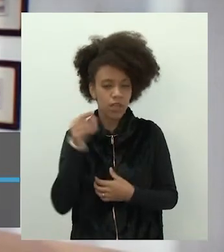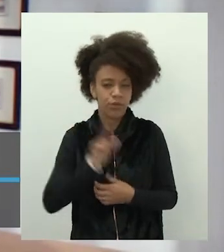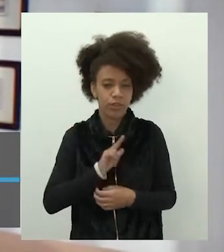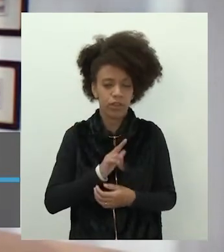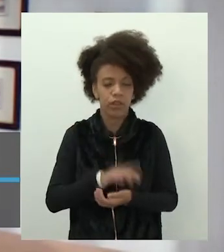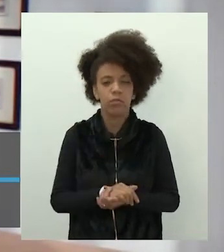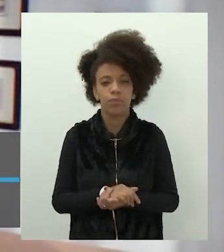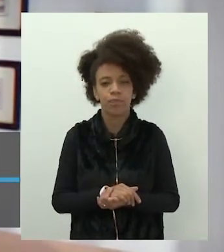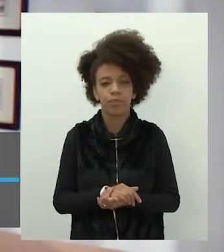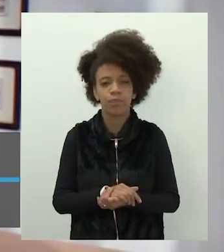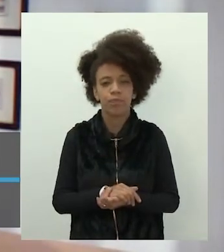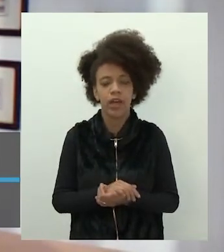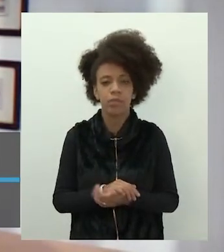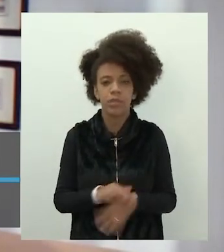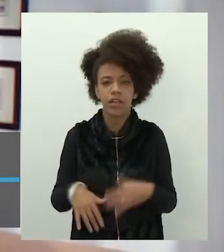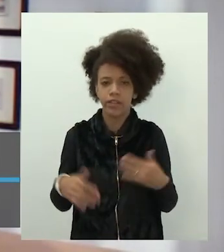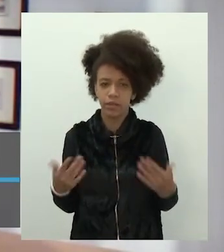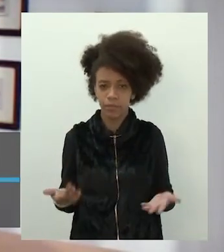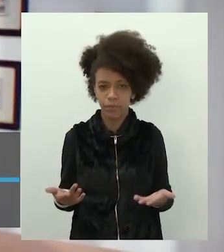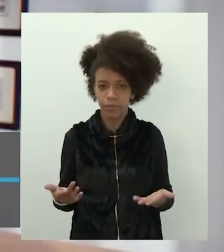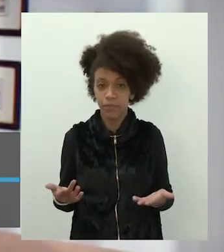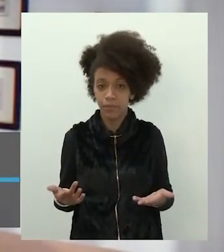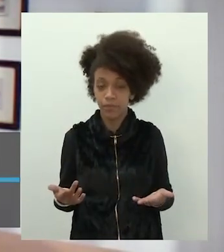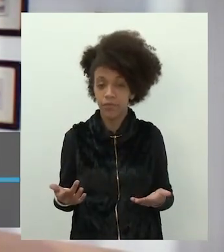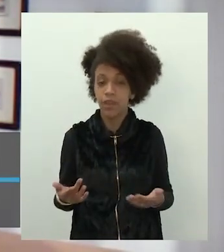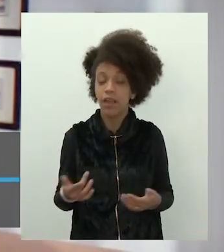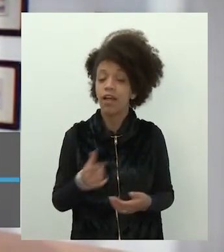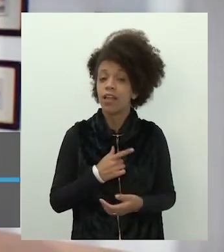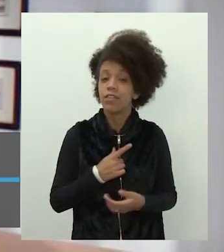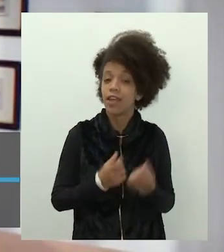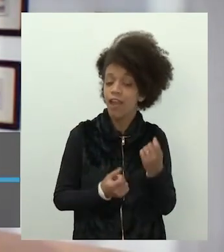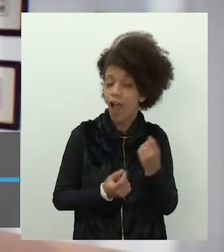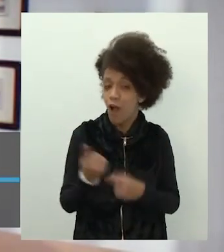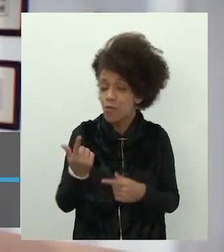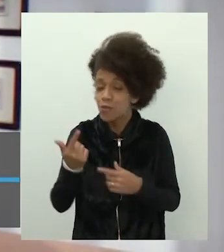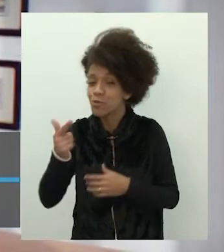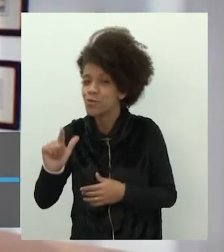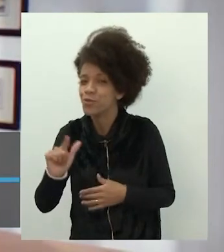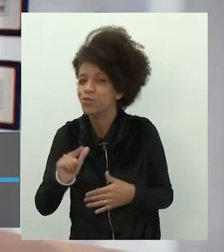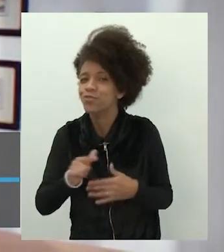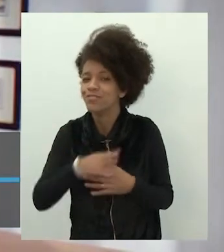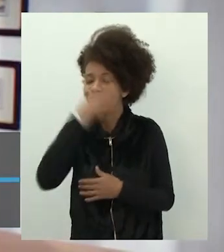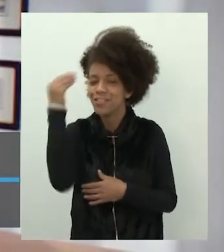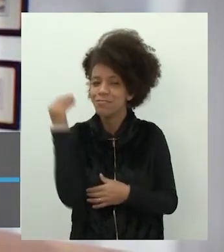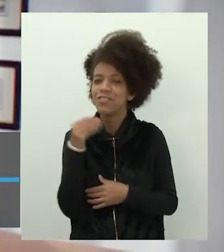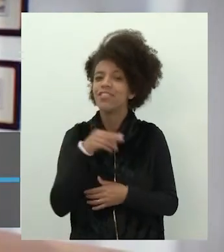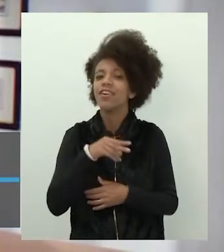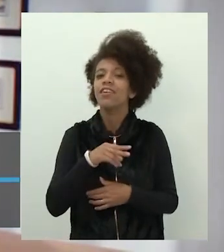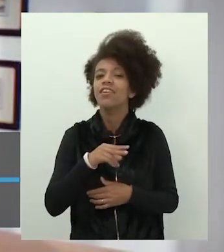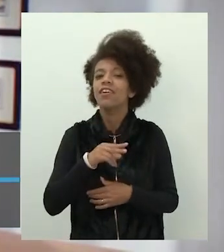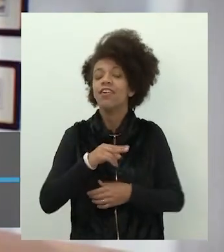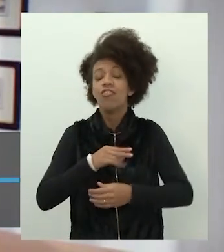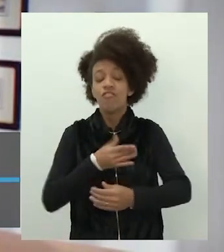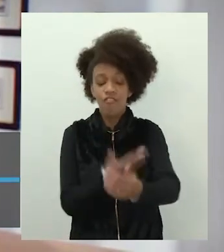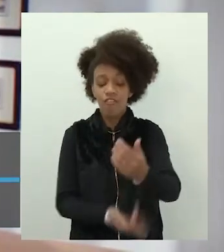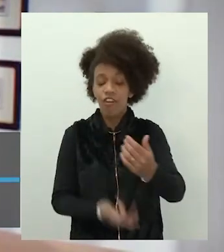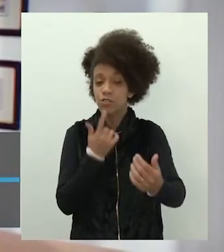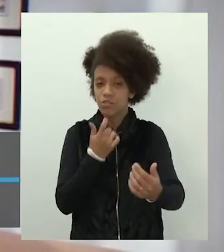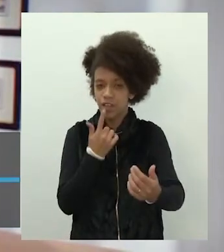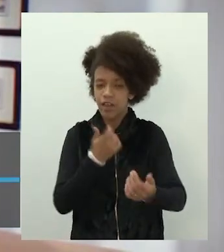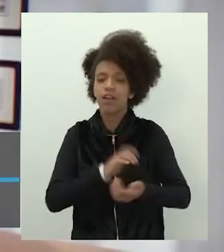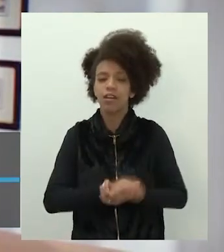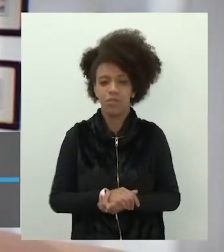Então, existem sim outros tipos de demência, existe demência vascular, existe